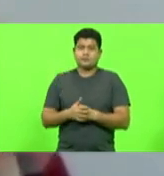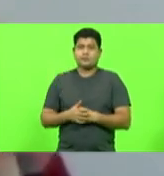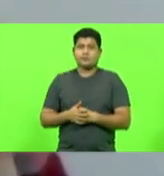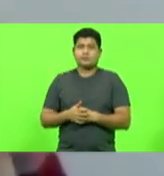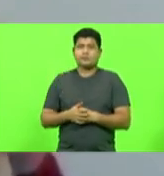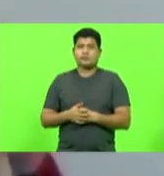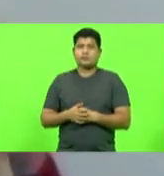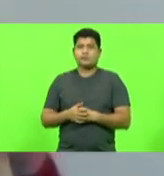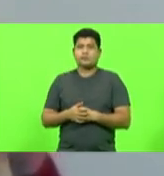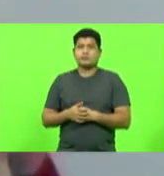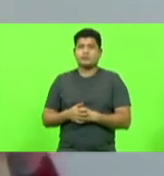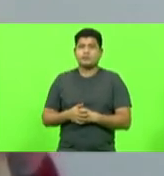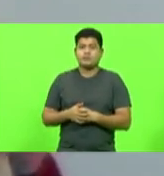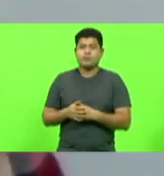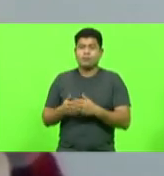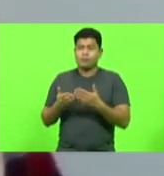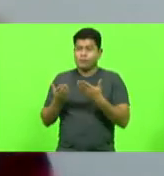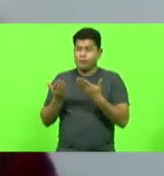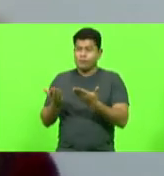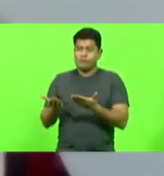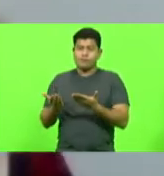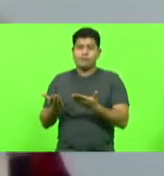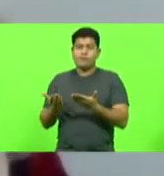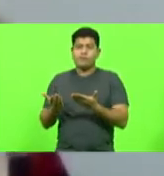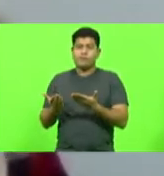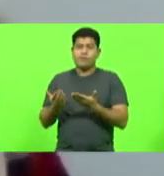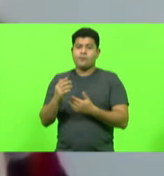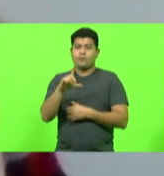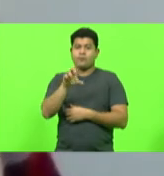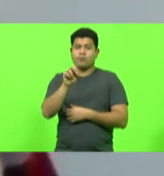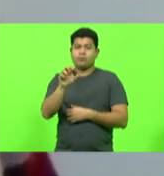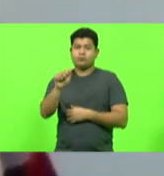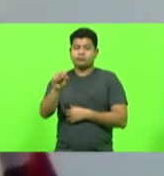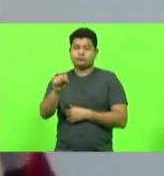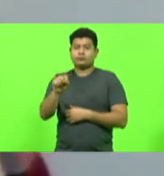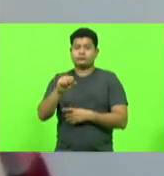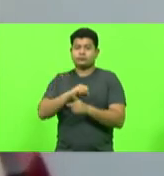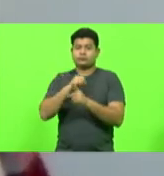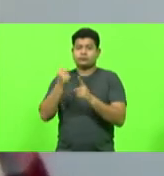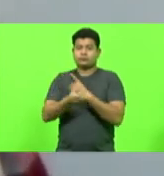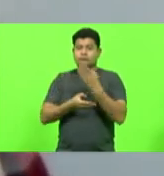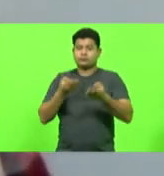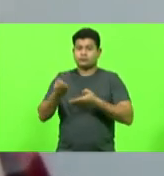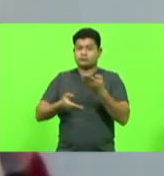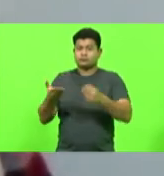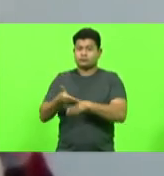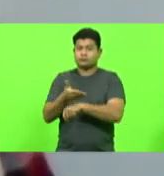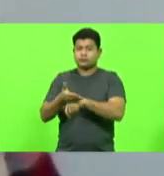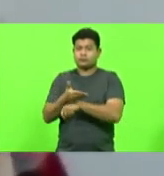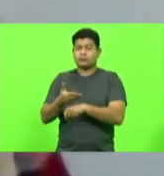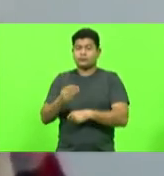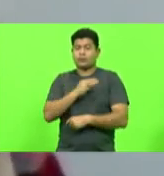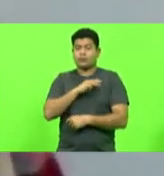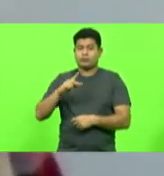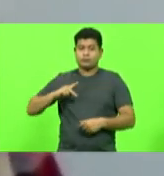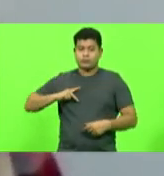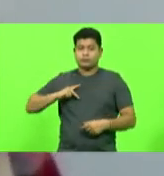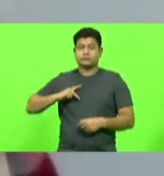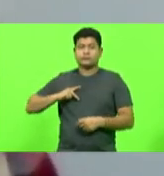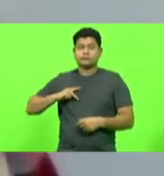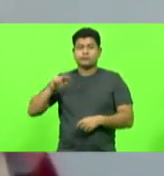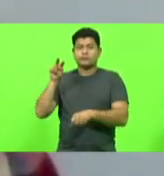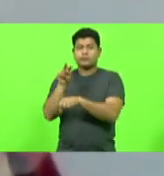desse dispositivo na LOAS evidencia que a assistência social necessita da participação ativa e constante do Ministério Público na